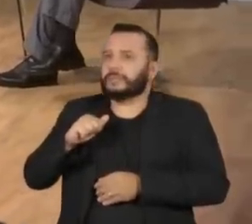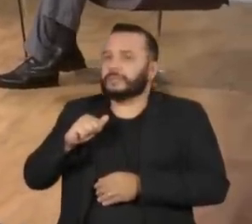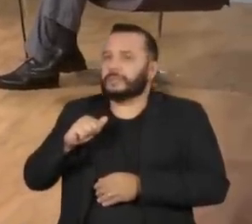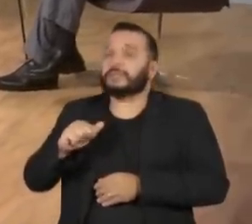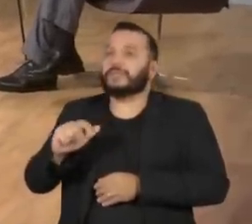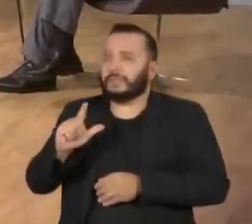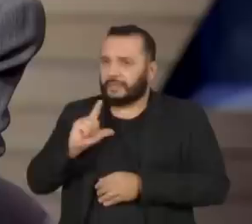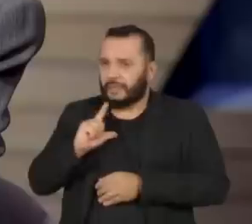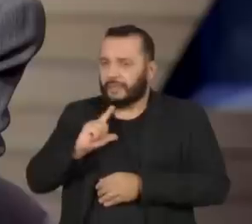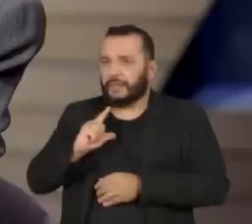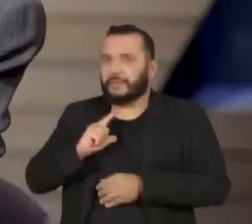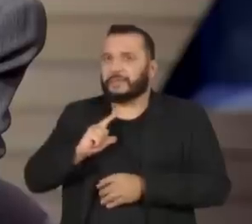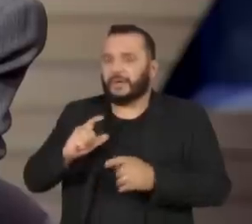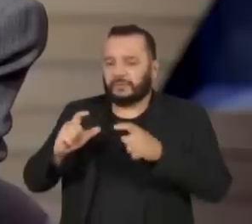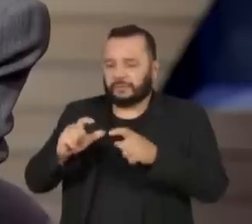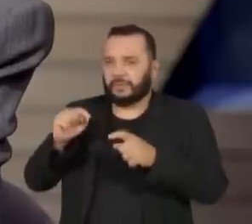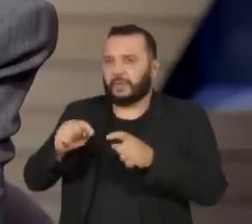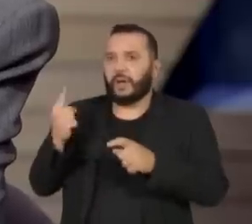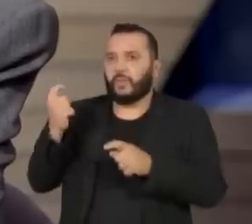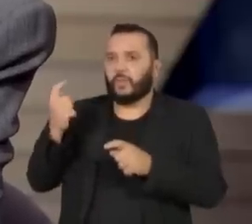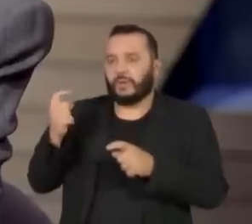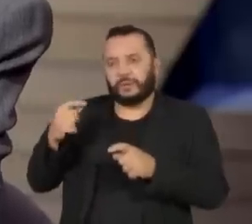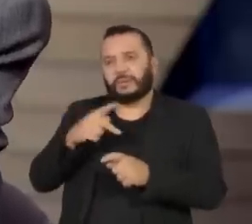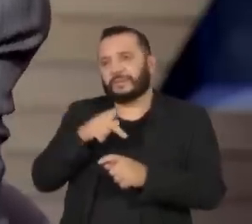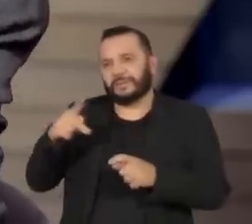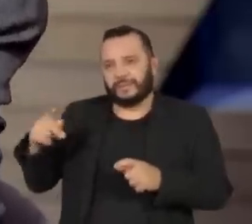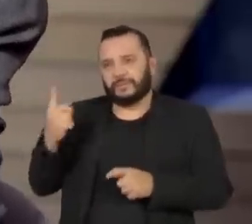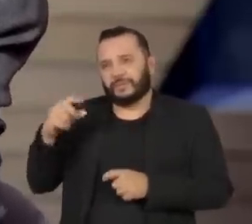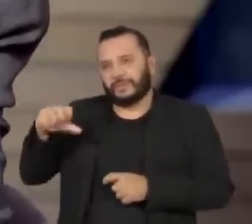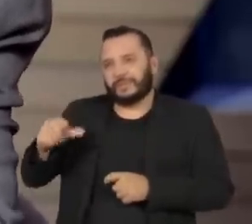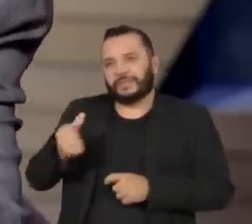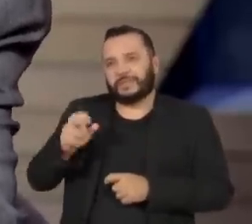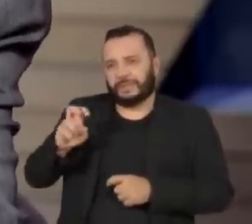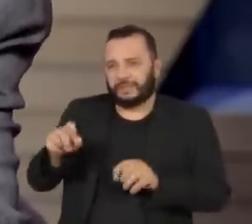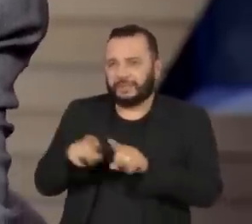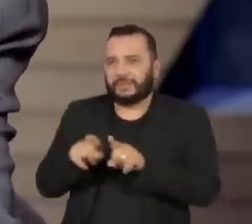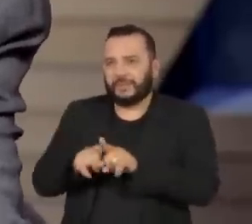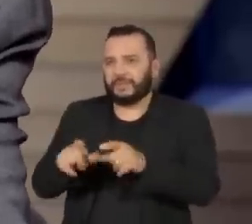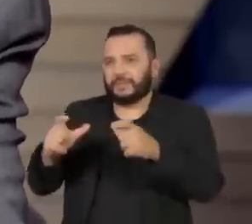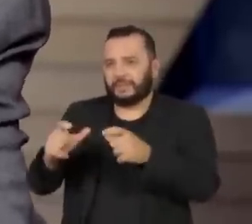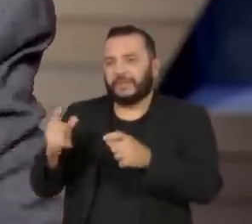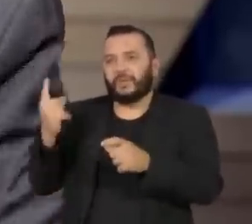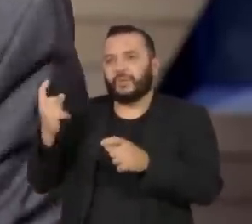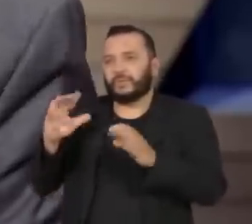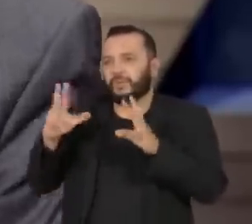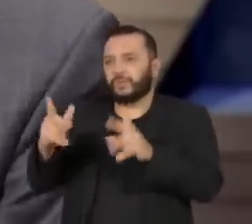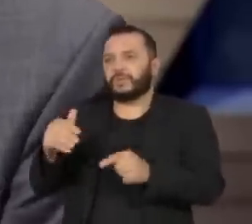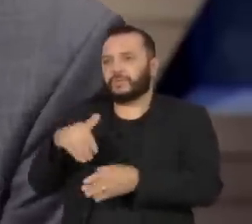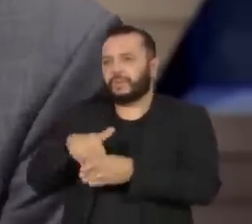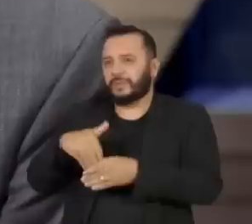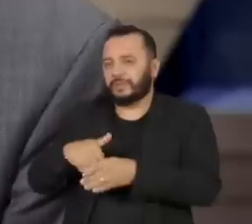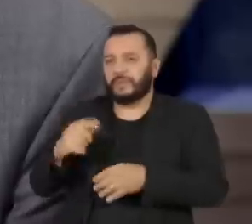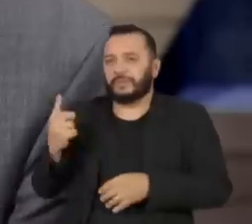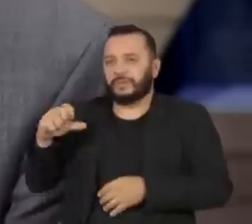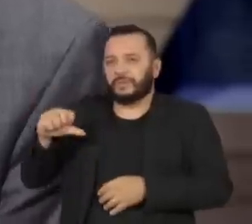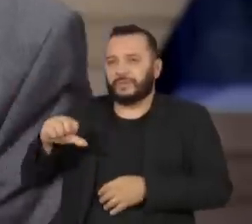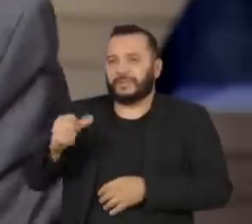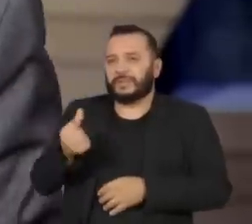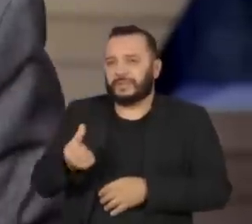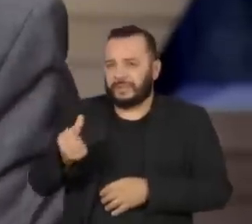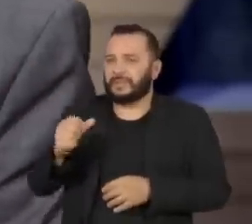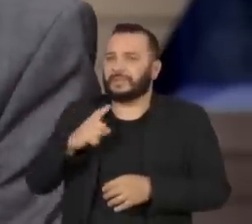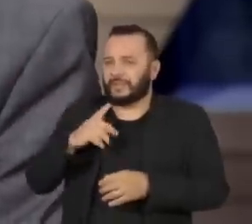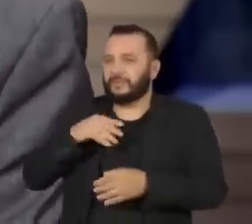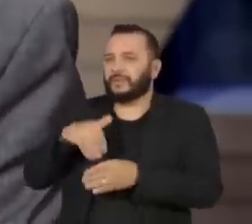Depois tivemos a cédula única para presidente em 55, em 62 a cédula única para todas as eleições, em 96 a urna